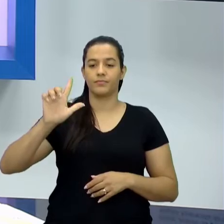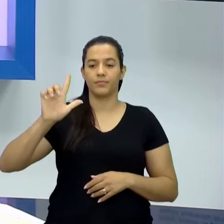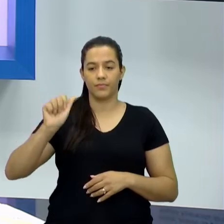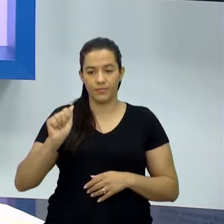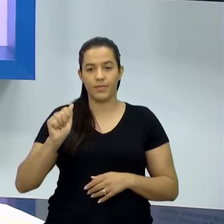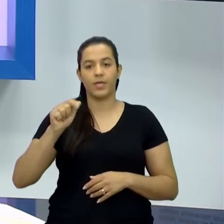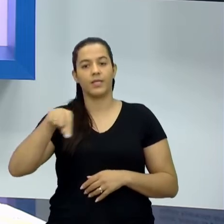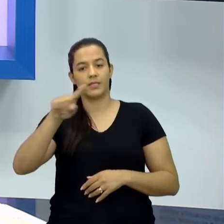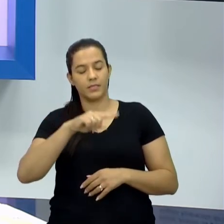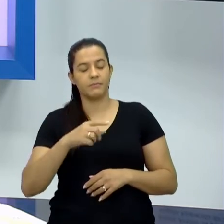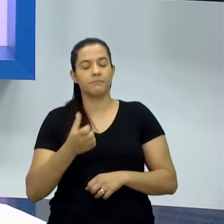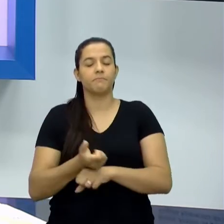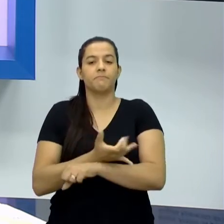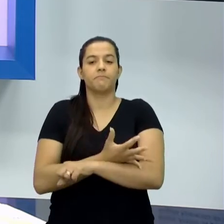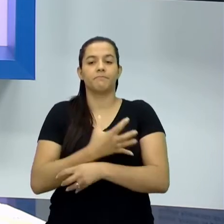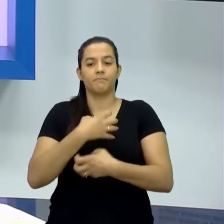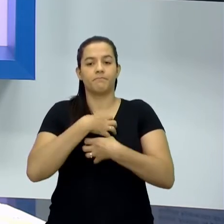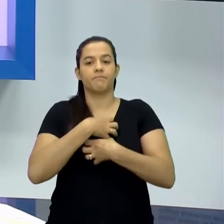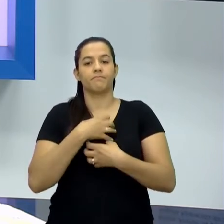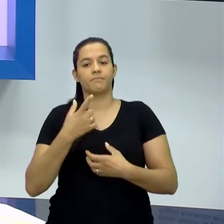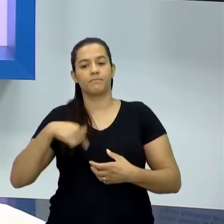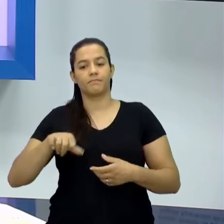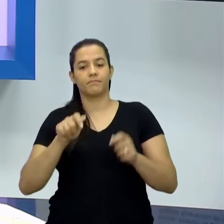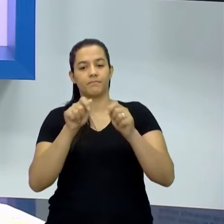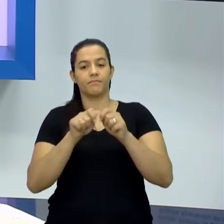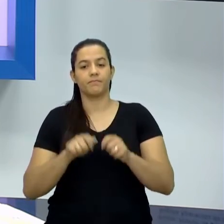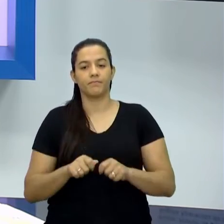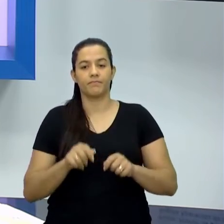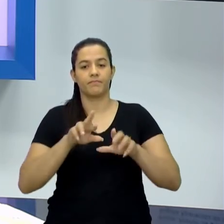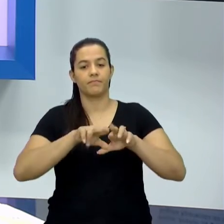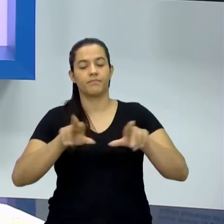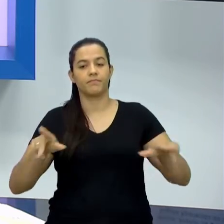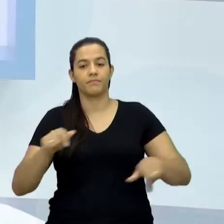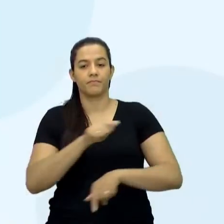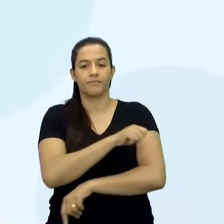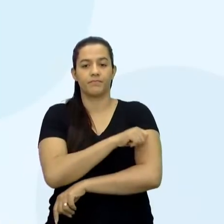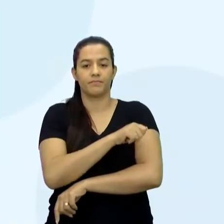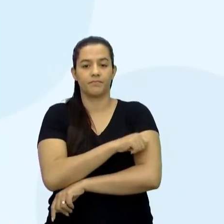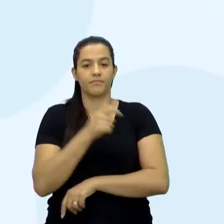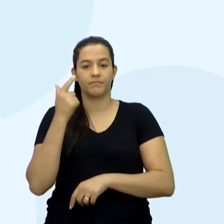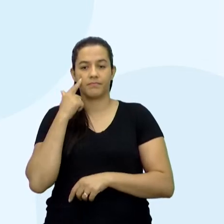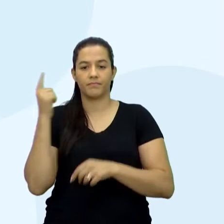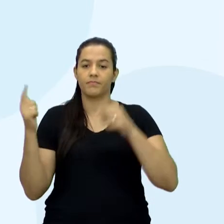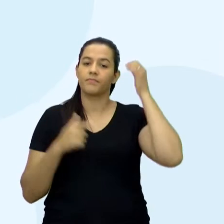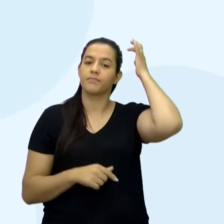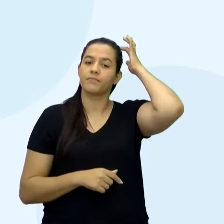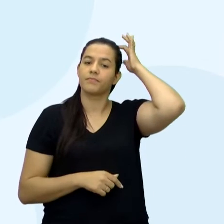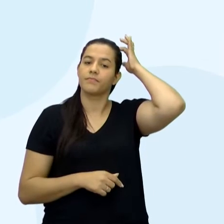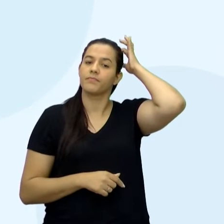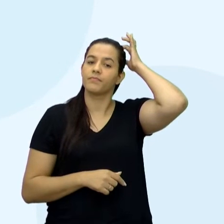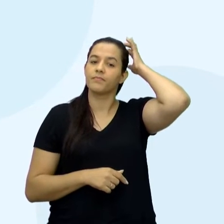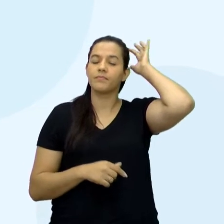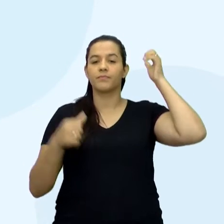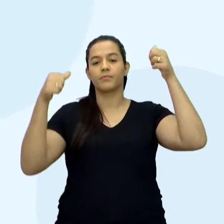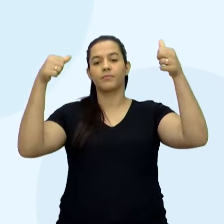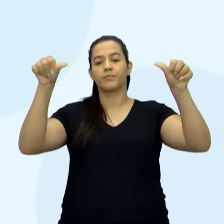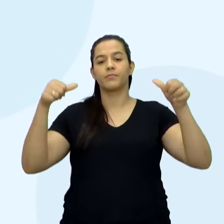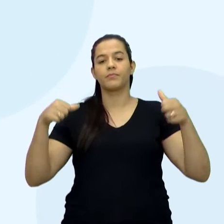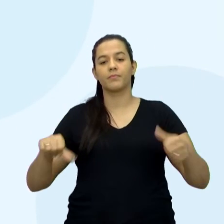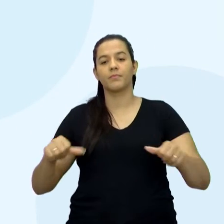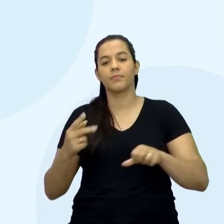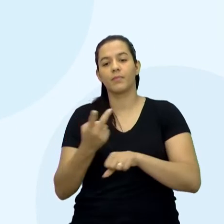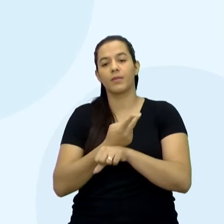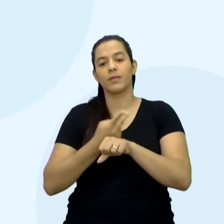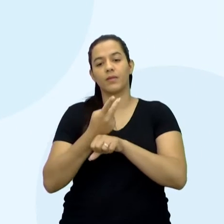muito orgulhosa de ver esse material dela aí feito pelos estudantes. Olhem só as manchetes que eles